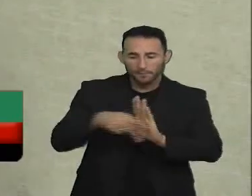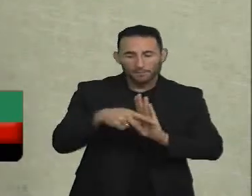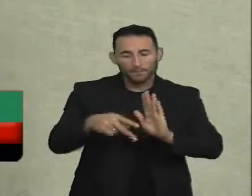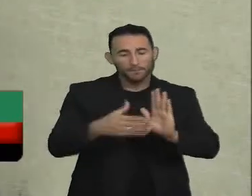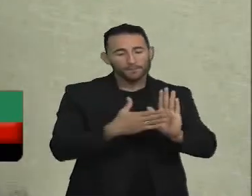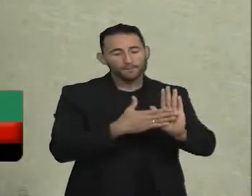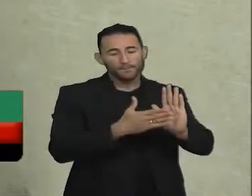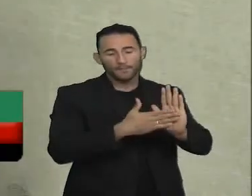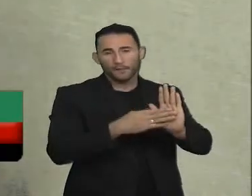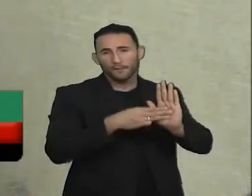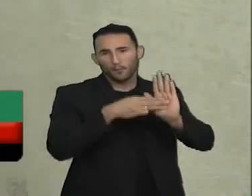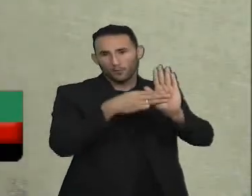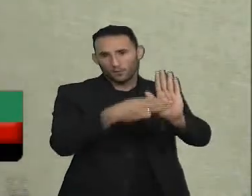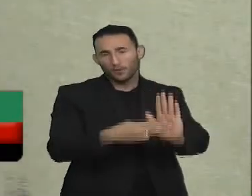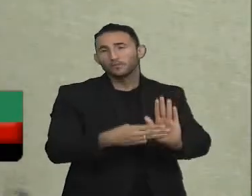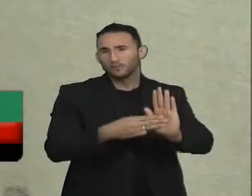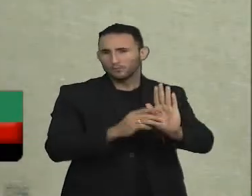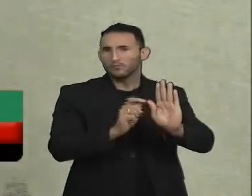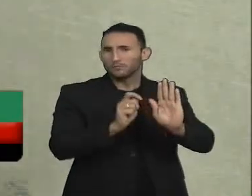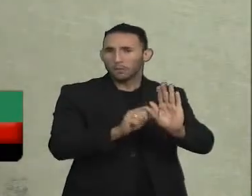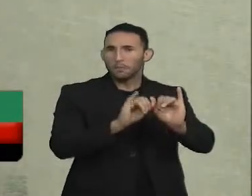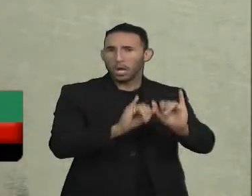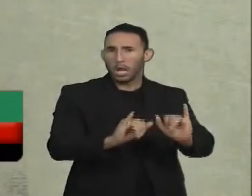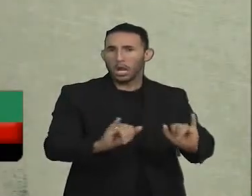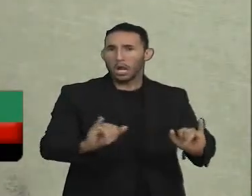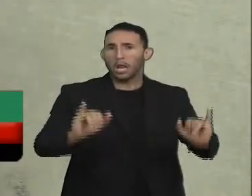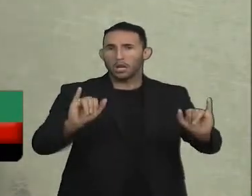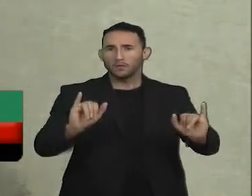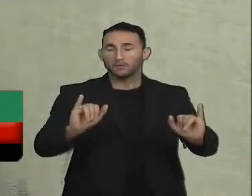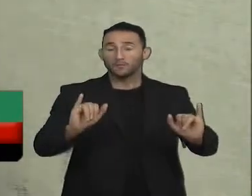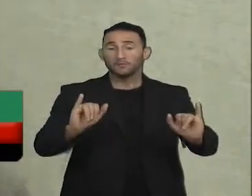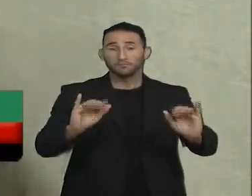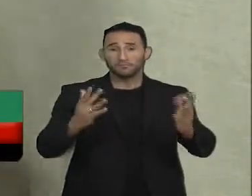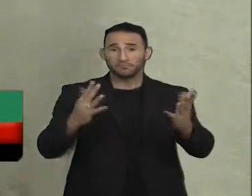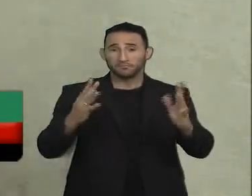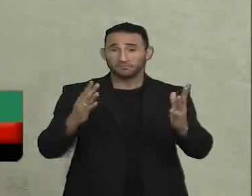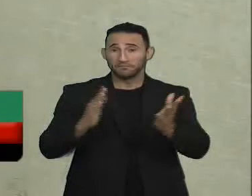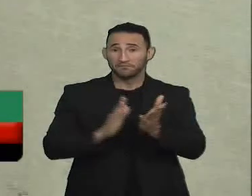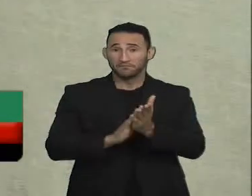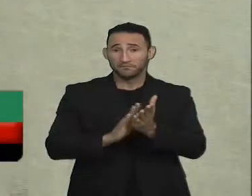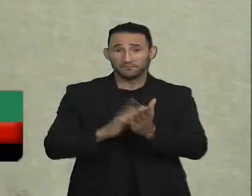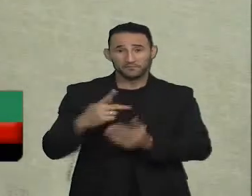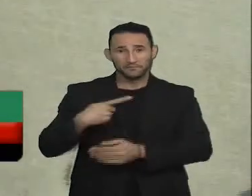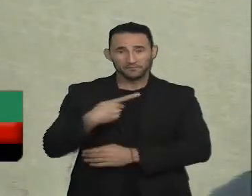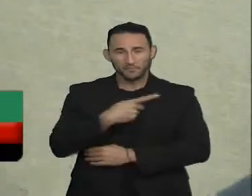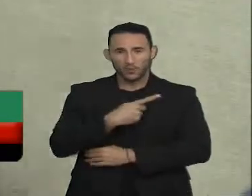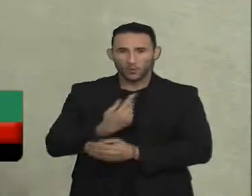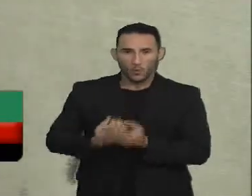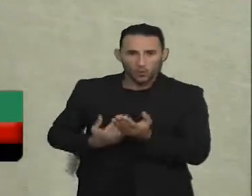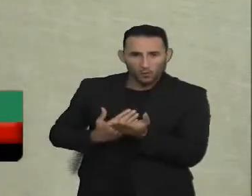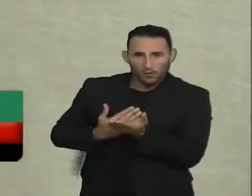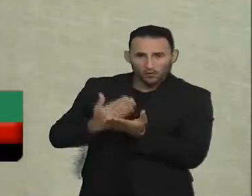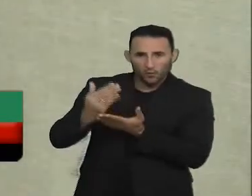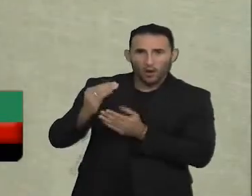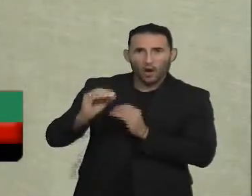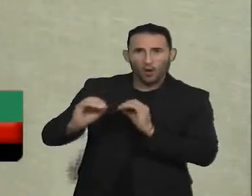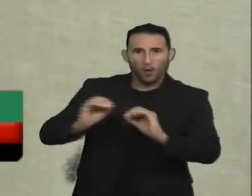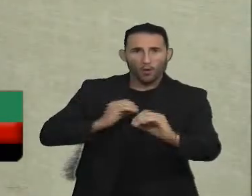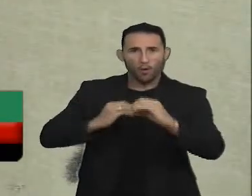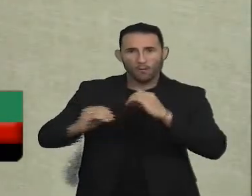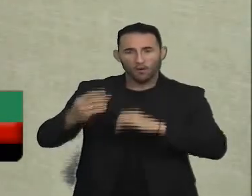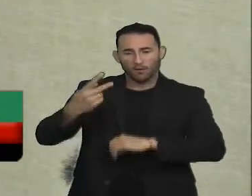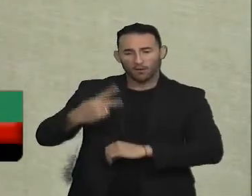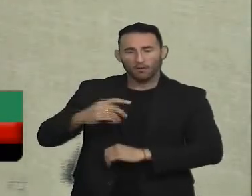sendo levado esses parabéns também para esse pastor que começou essa obra aqui em